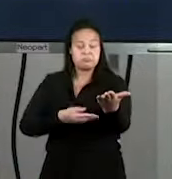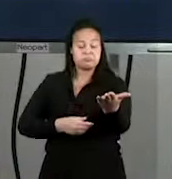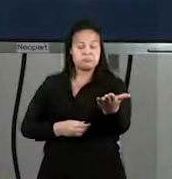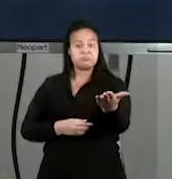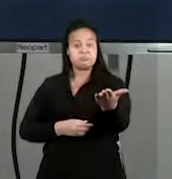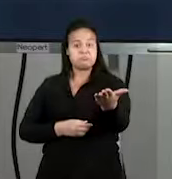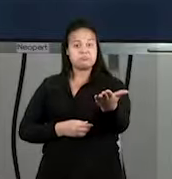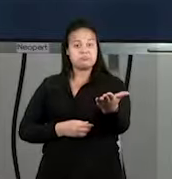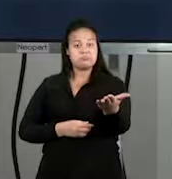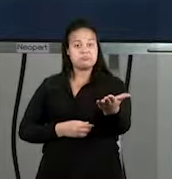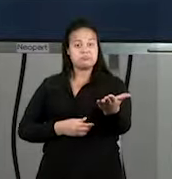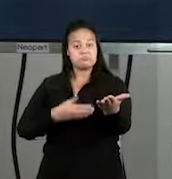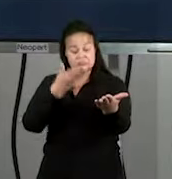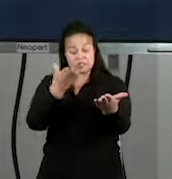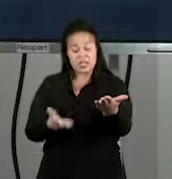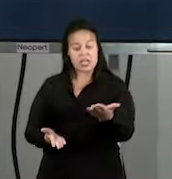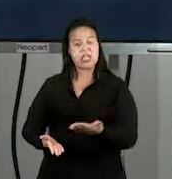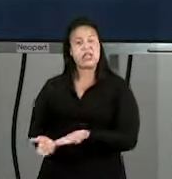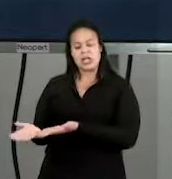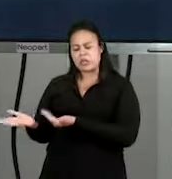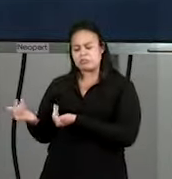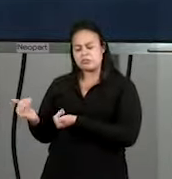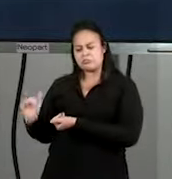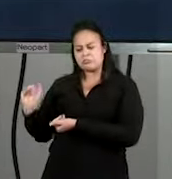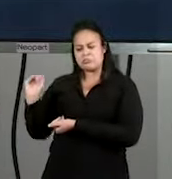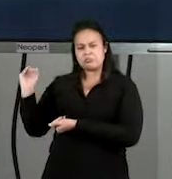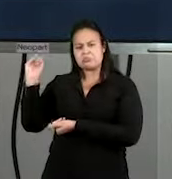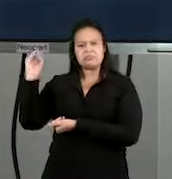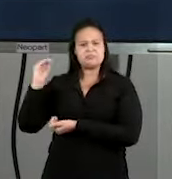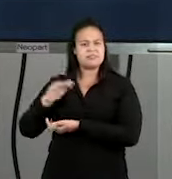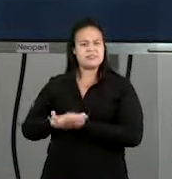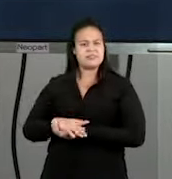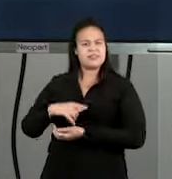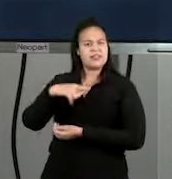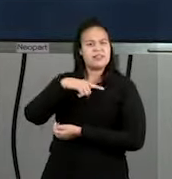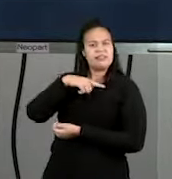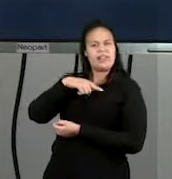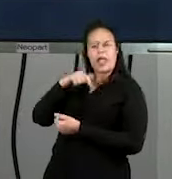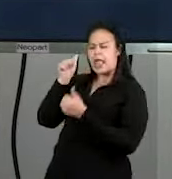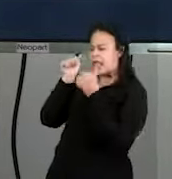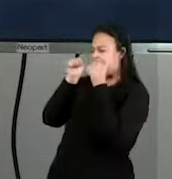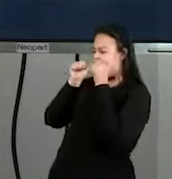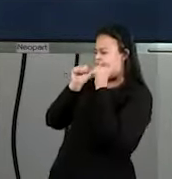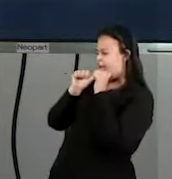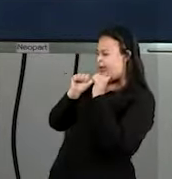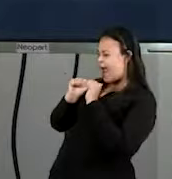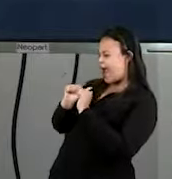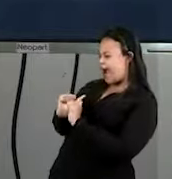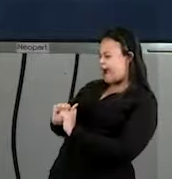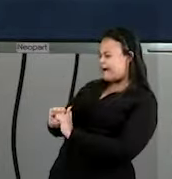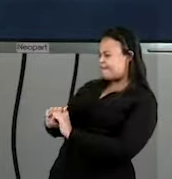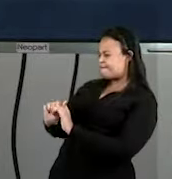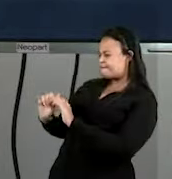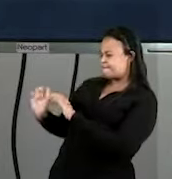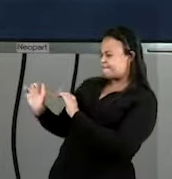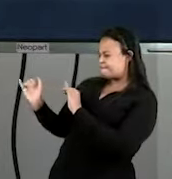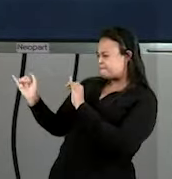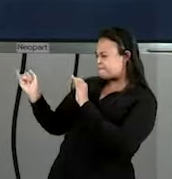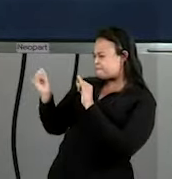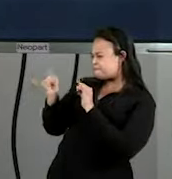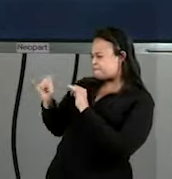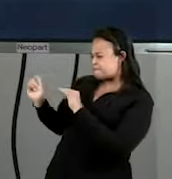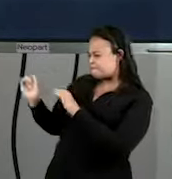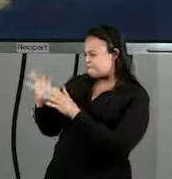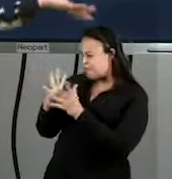está aí na sua adolescência, tem aquela cremosa linda na sua sala e você está muito afim dela. O que você